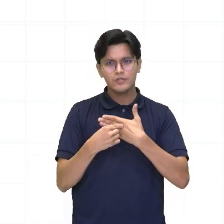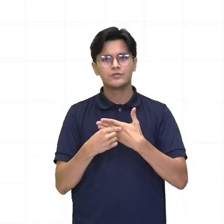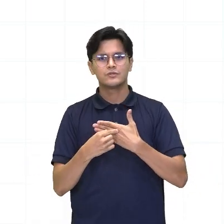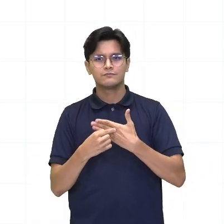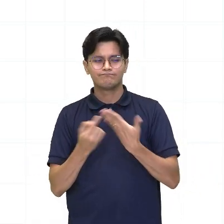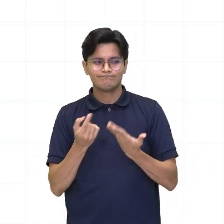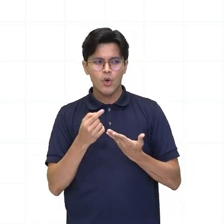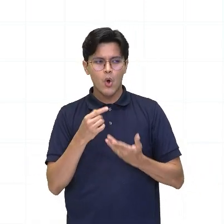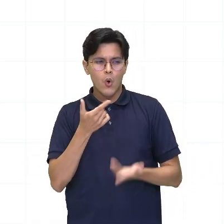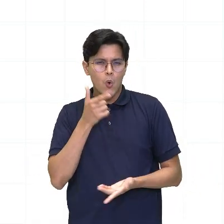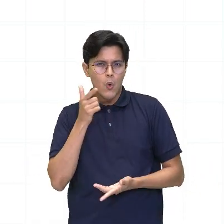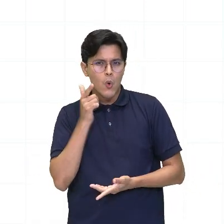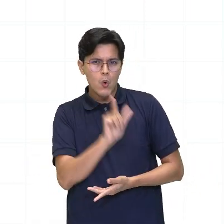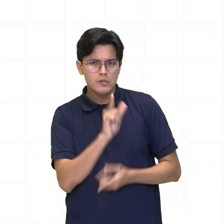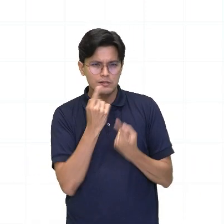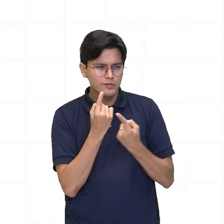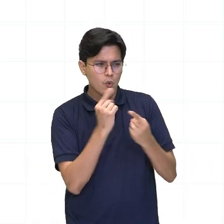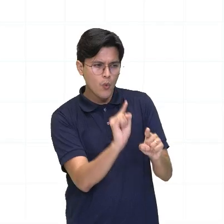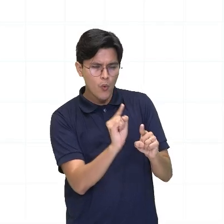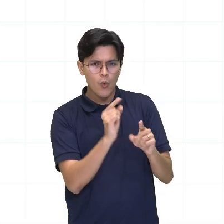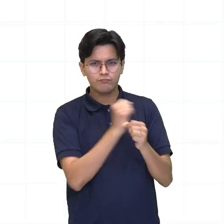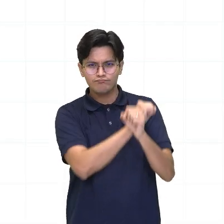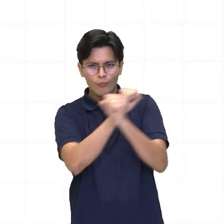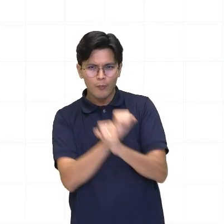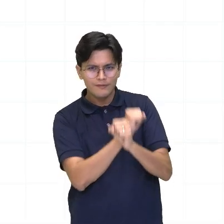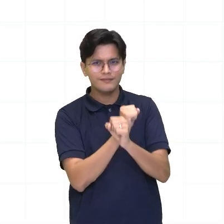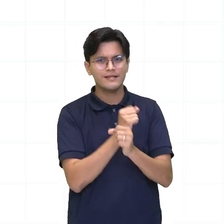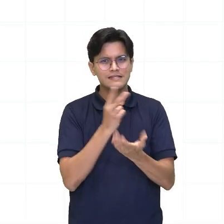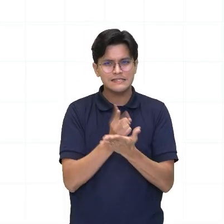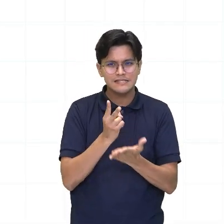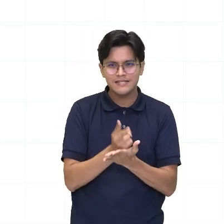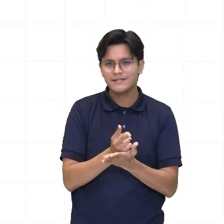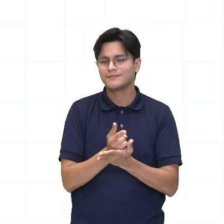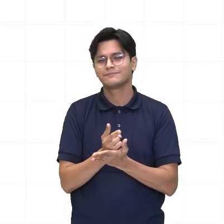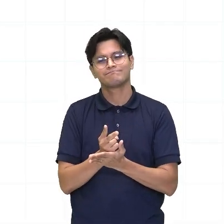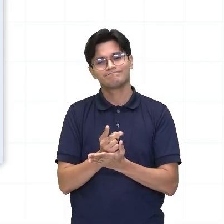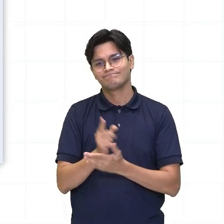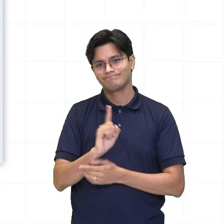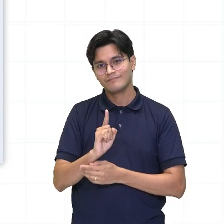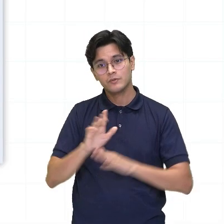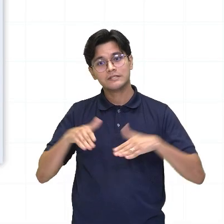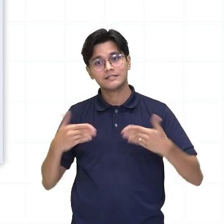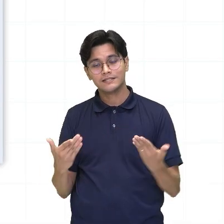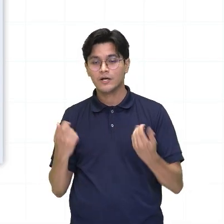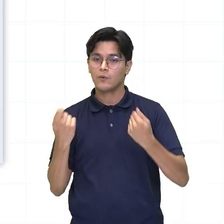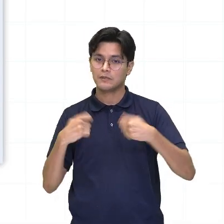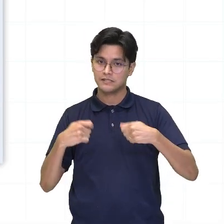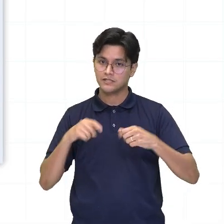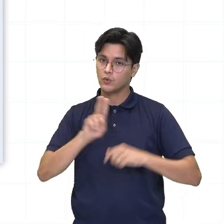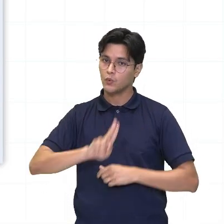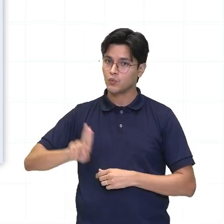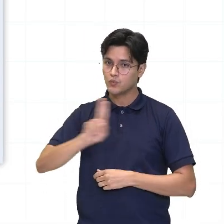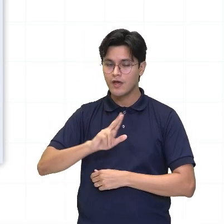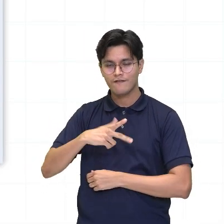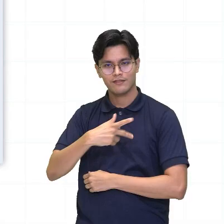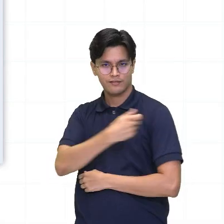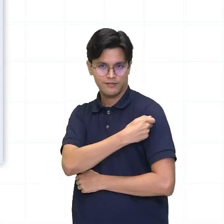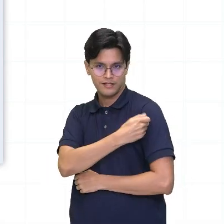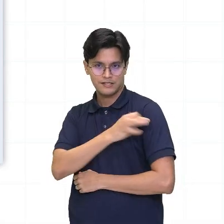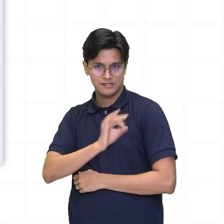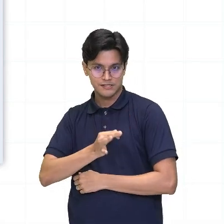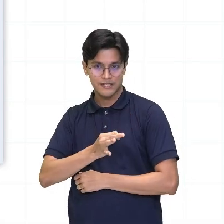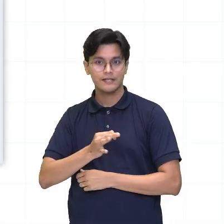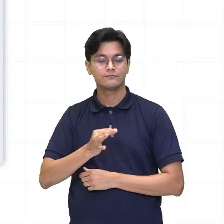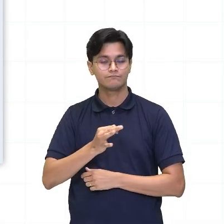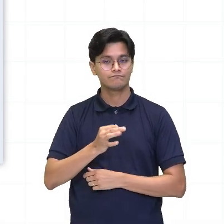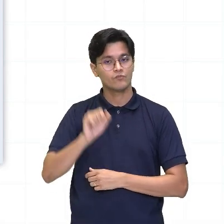vacinas. E a gente vai ver como é que funcionam as vacinas, né? Através de uma imagem que mostra para a gente. Então, observe aí que nós temos,